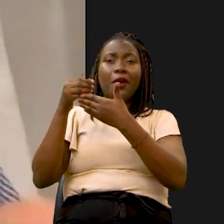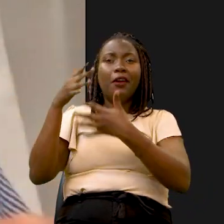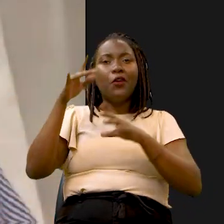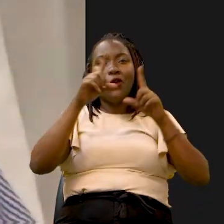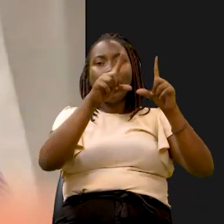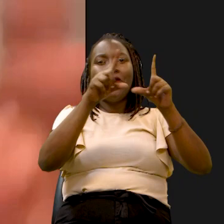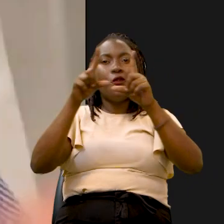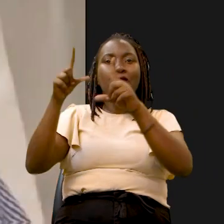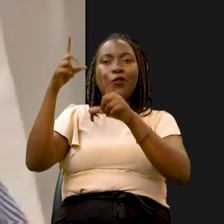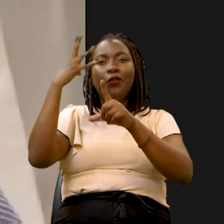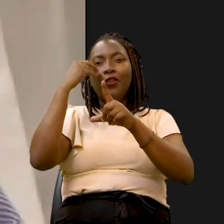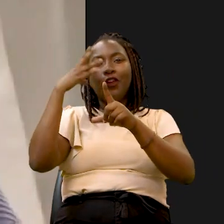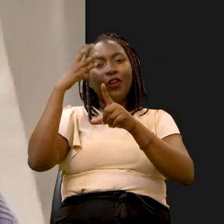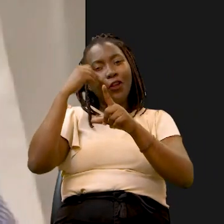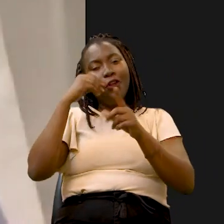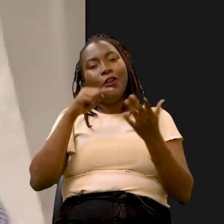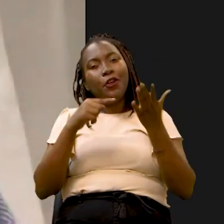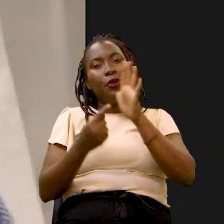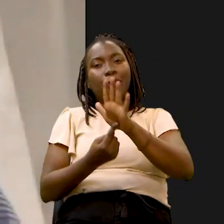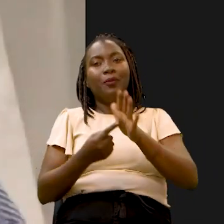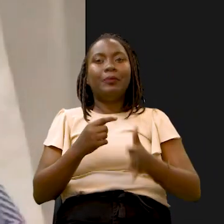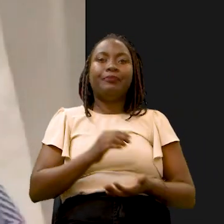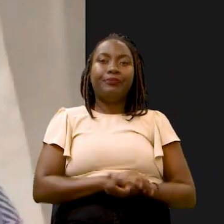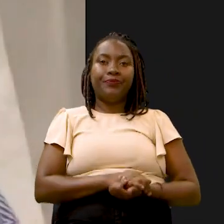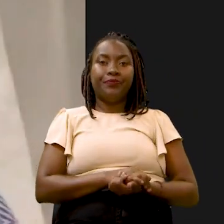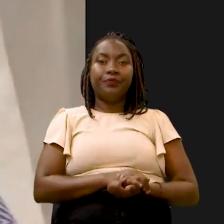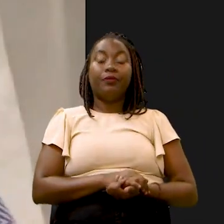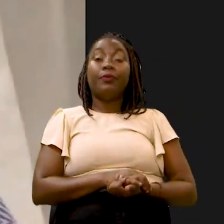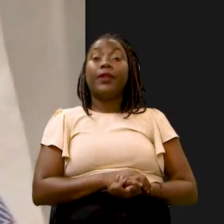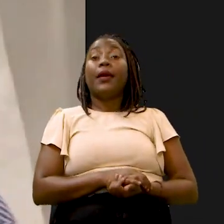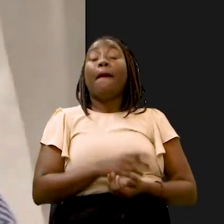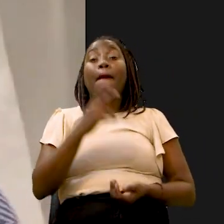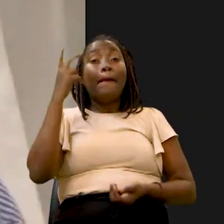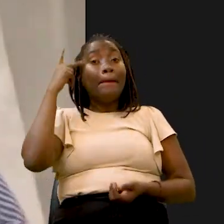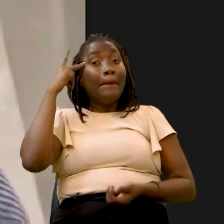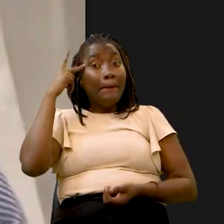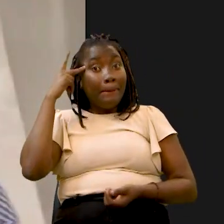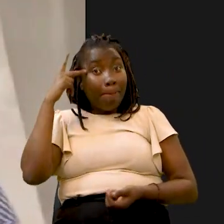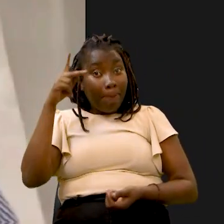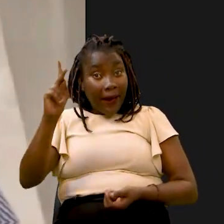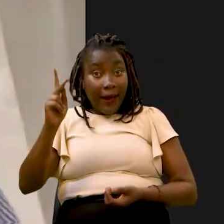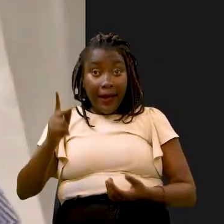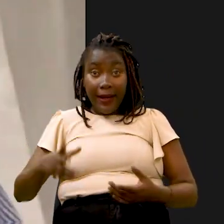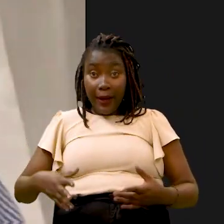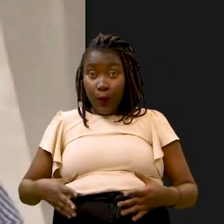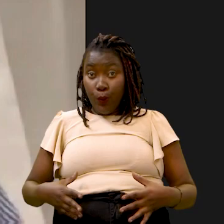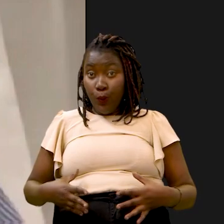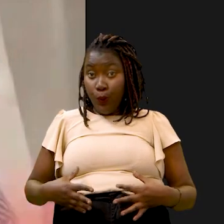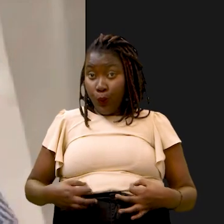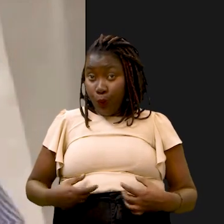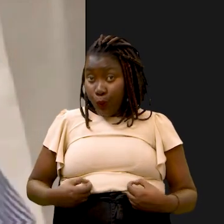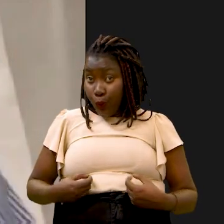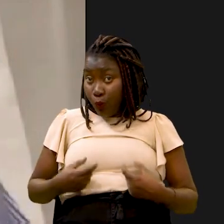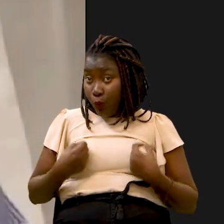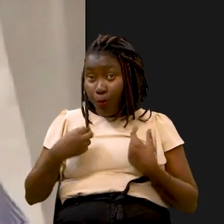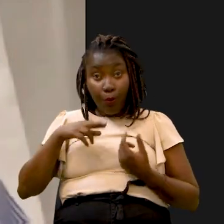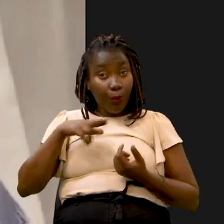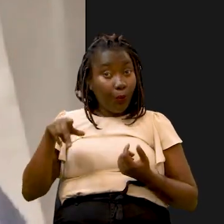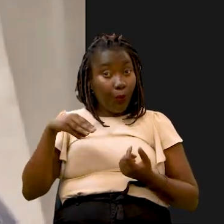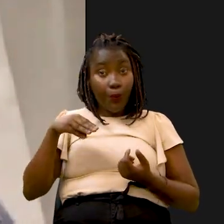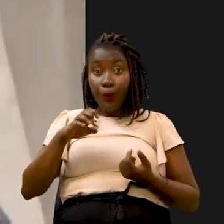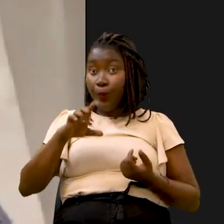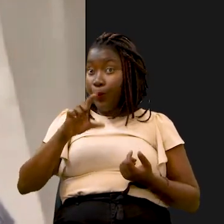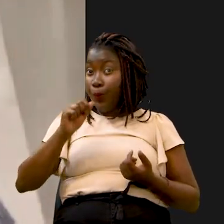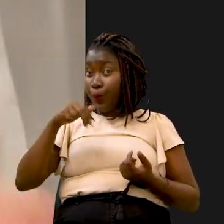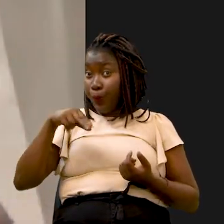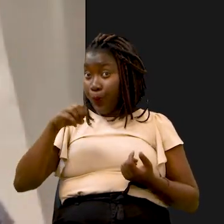ver figuras ilustrando isso que eu acabei de descrever aqui. Para o tumor de pele não